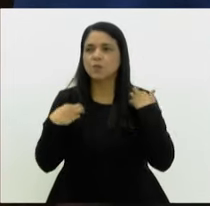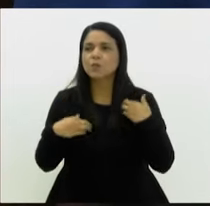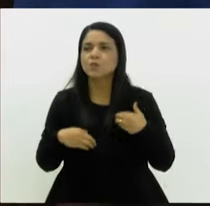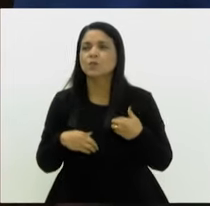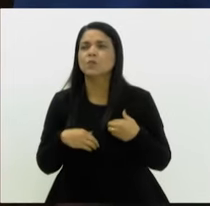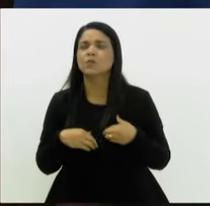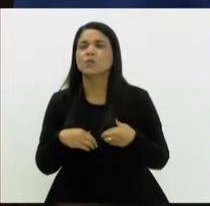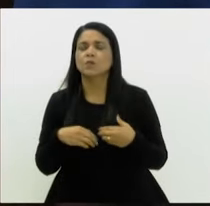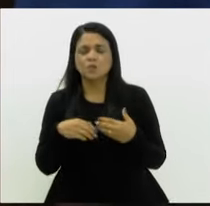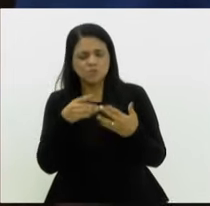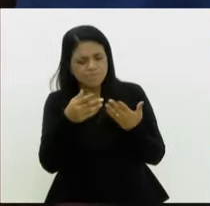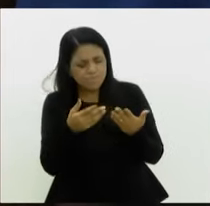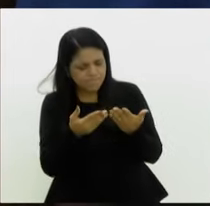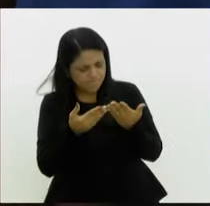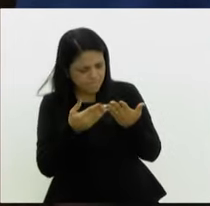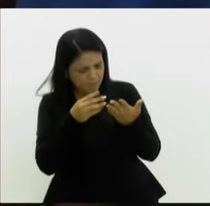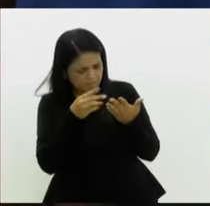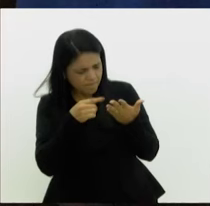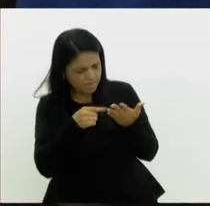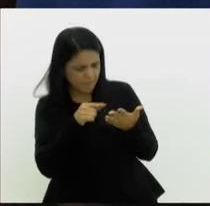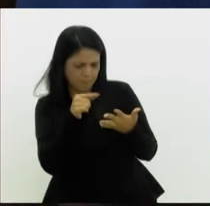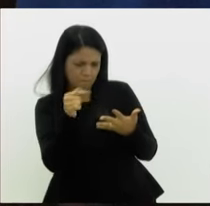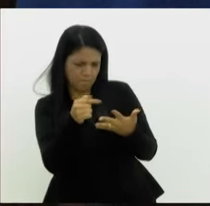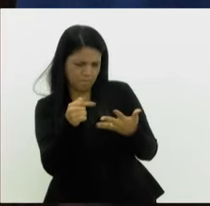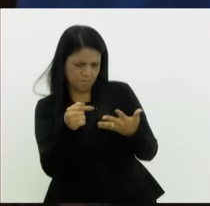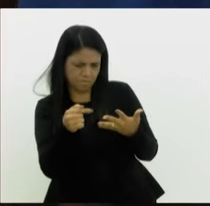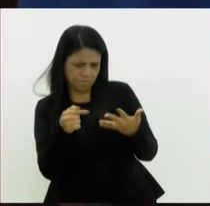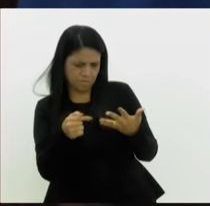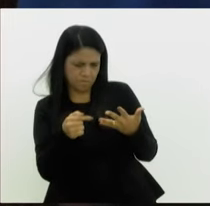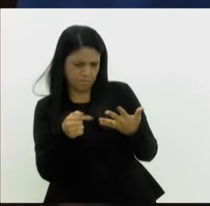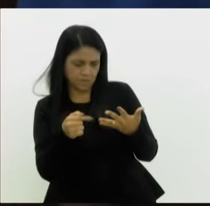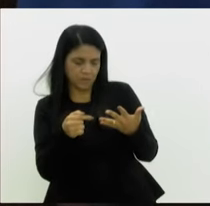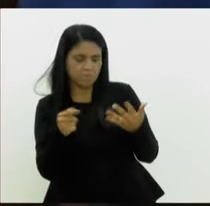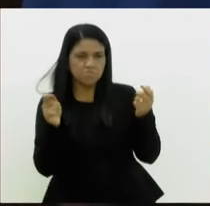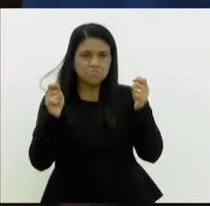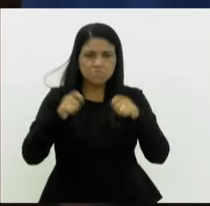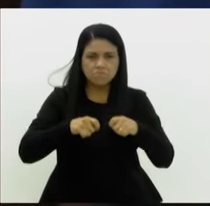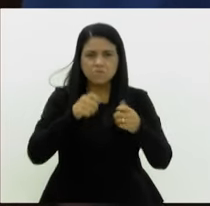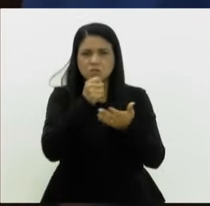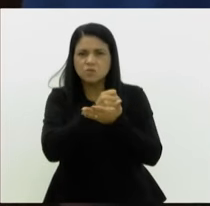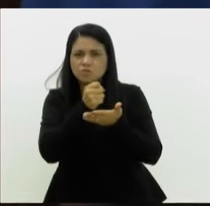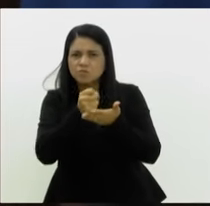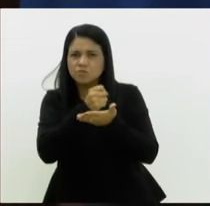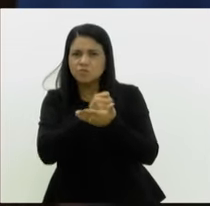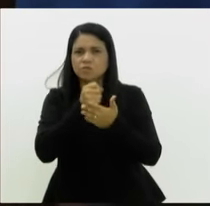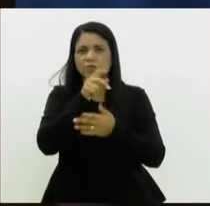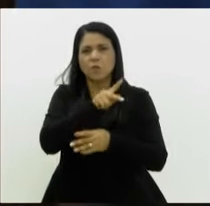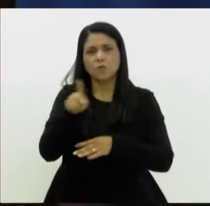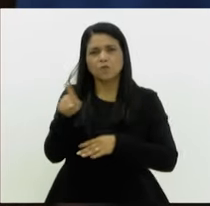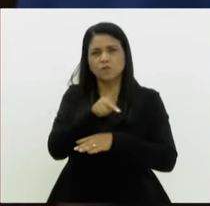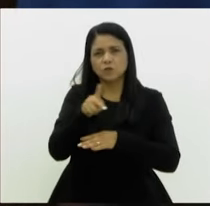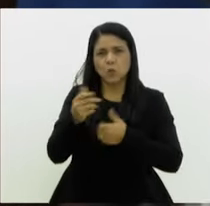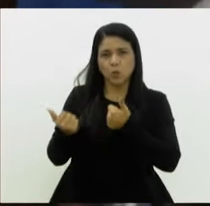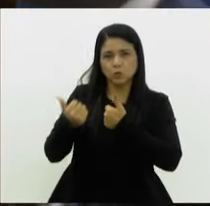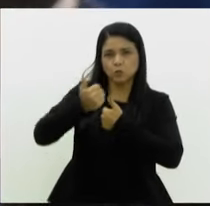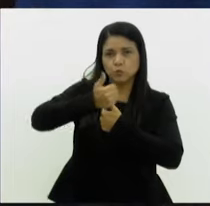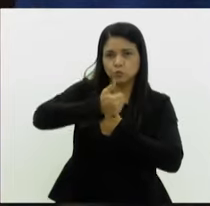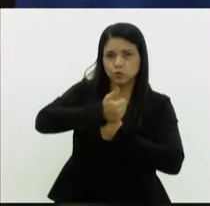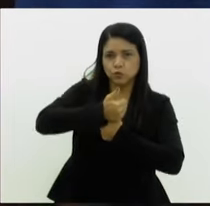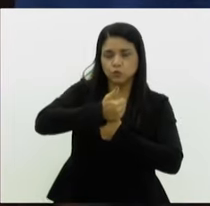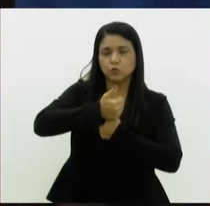agora cedo para dar uma olhada. A possibilidade de contratação de professor substituto, de